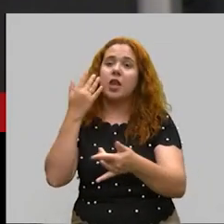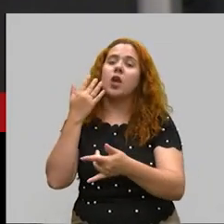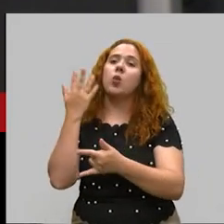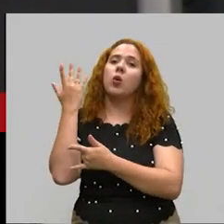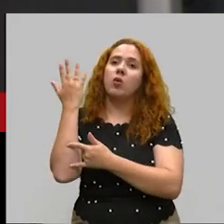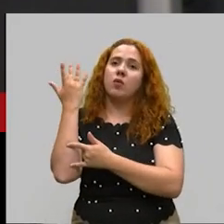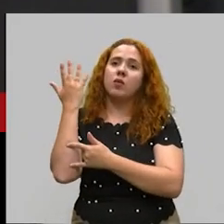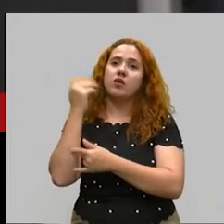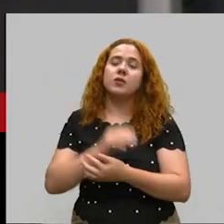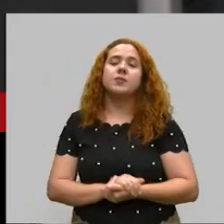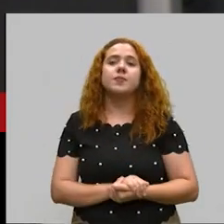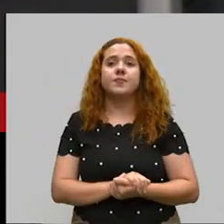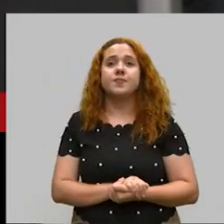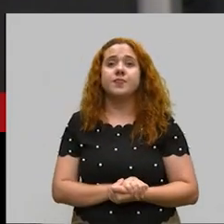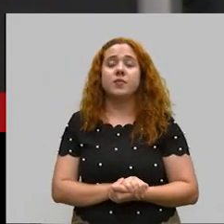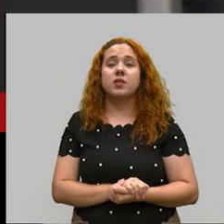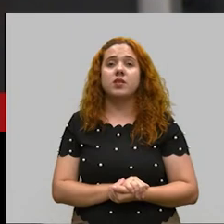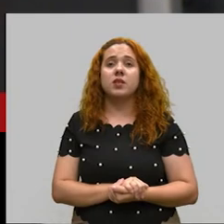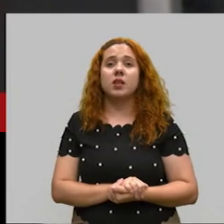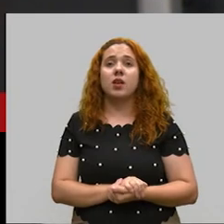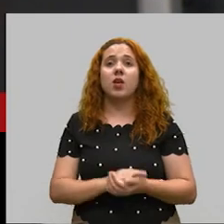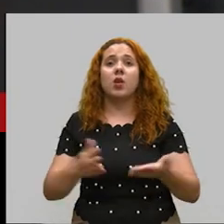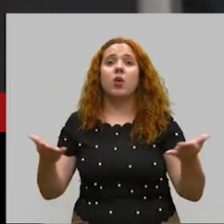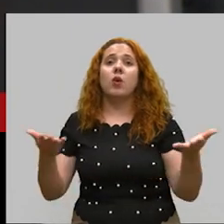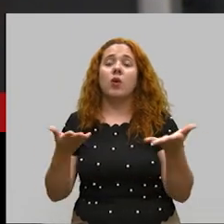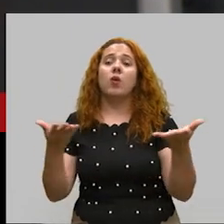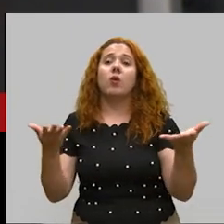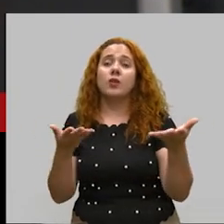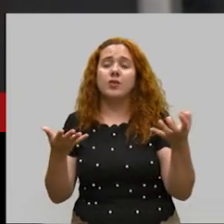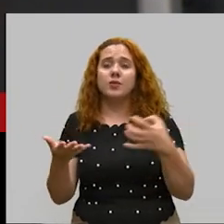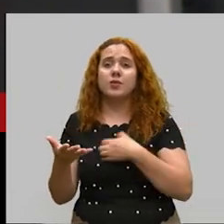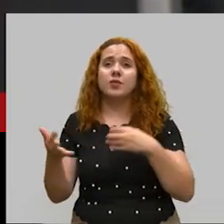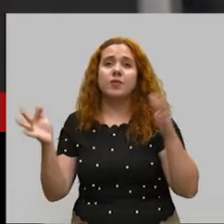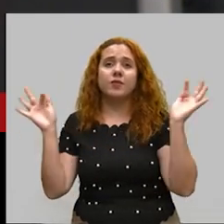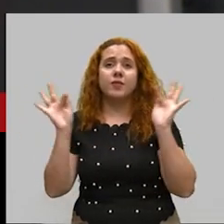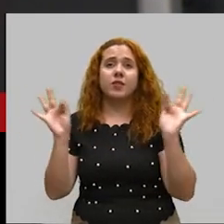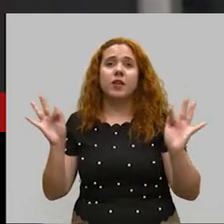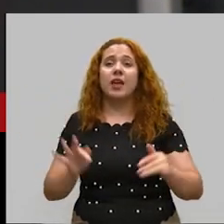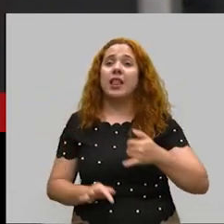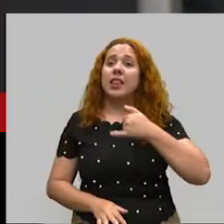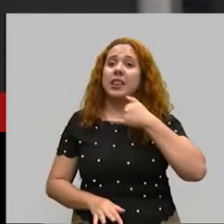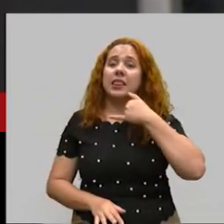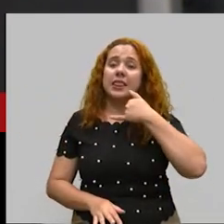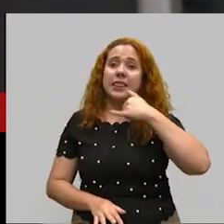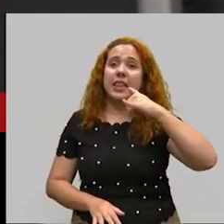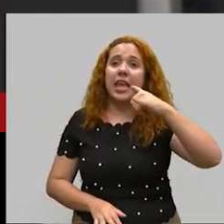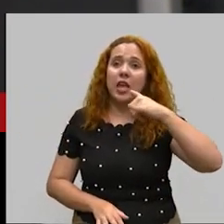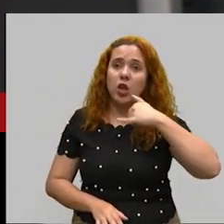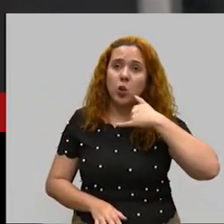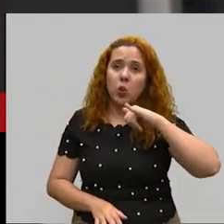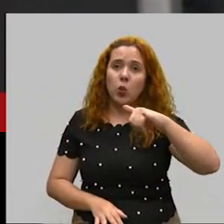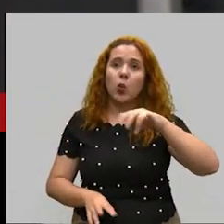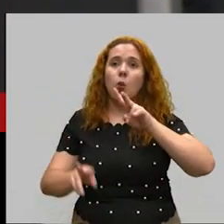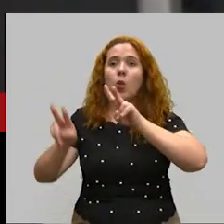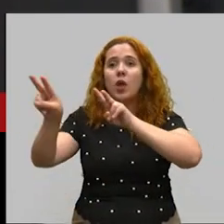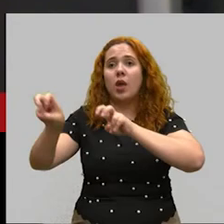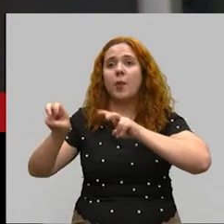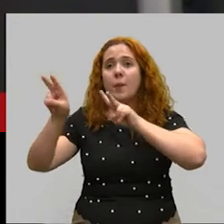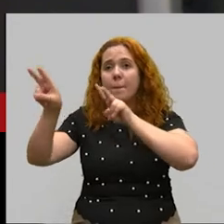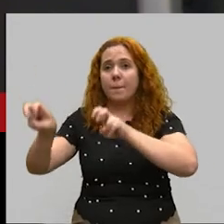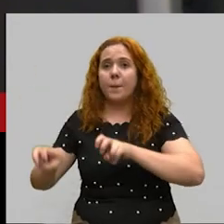atualmente eu tive a alegria de ser contemplada no curso de técnico em Agropecuária com ênfase em